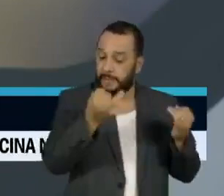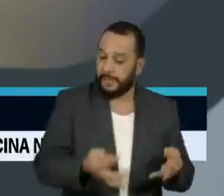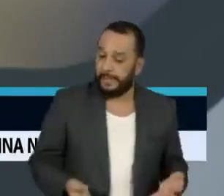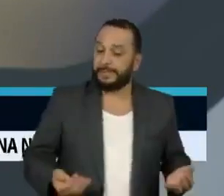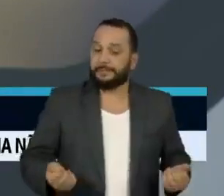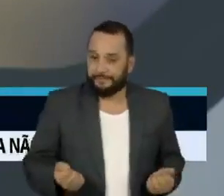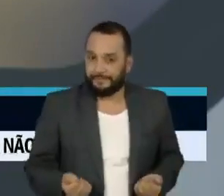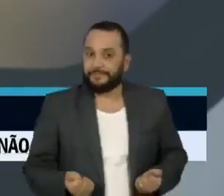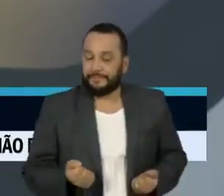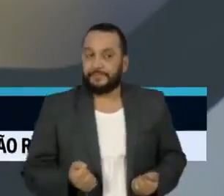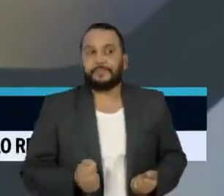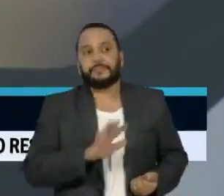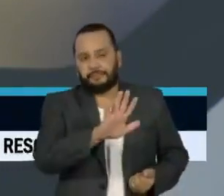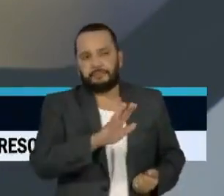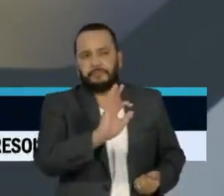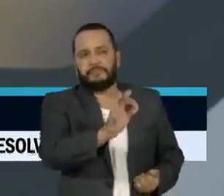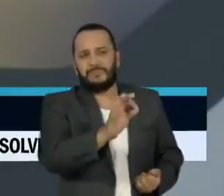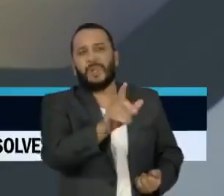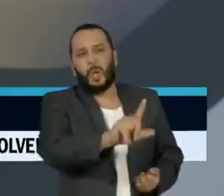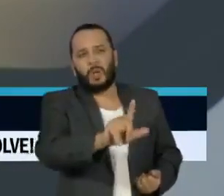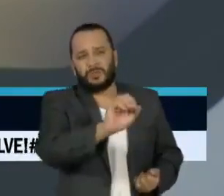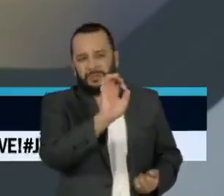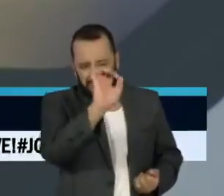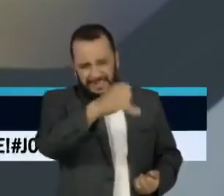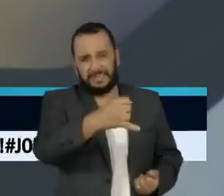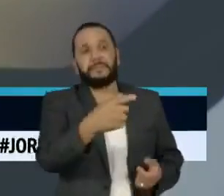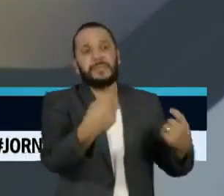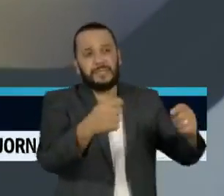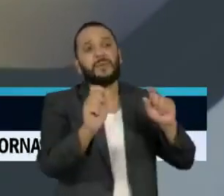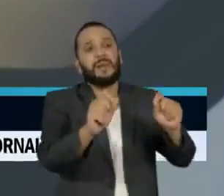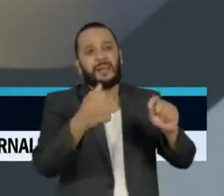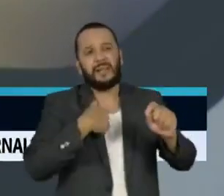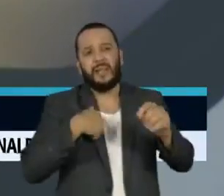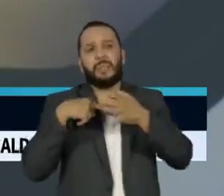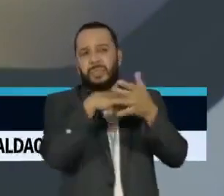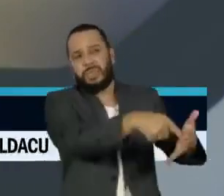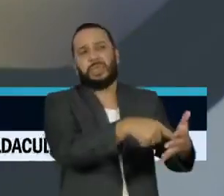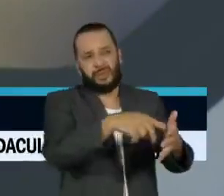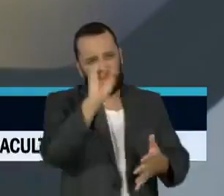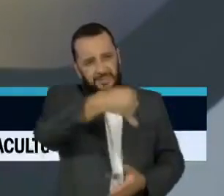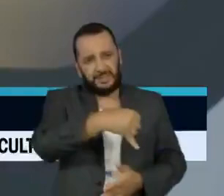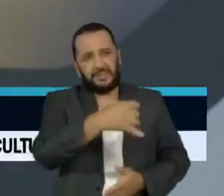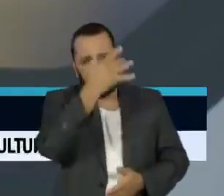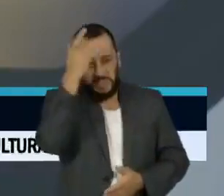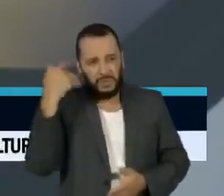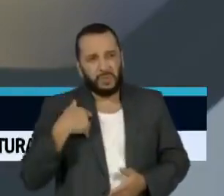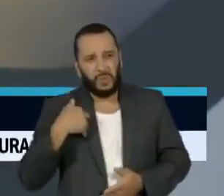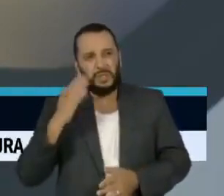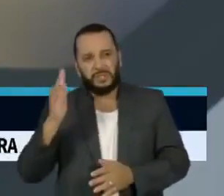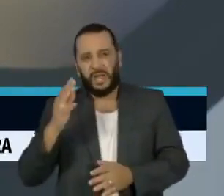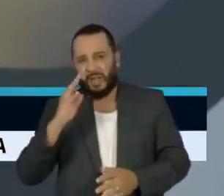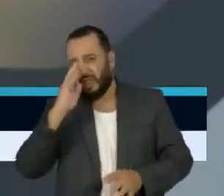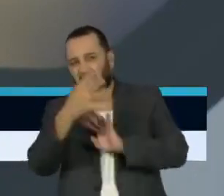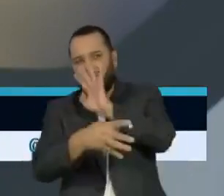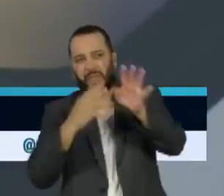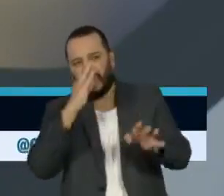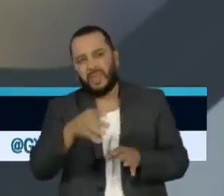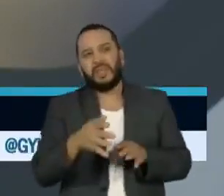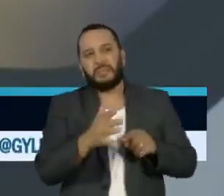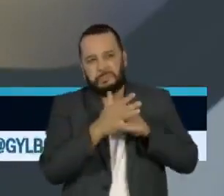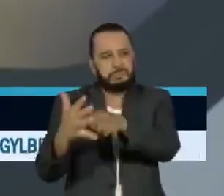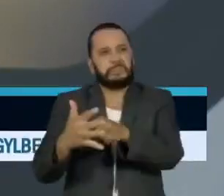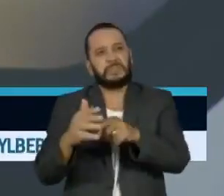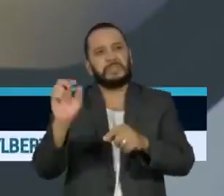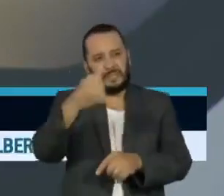e lógico o denunciar exigir a responsabilização daqueles que são os culpados é indispensável é importante